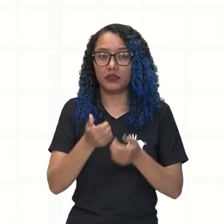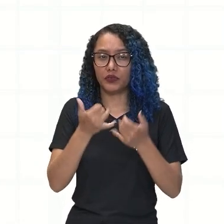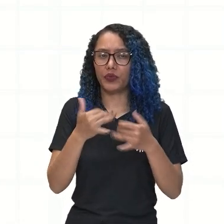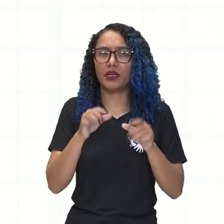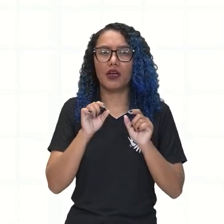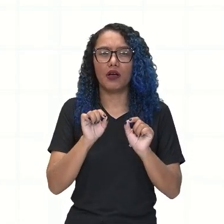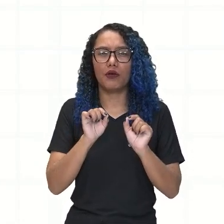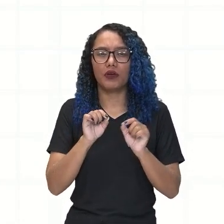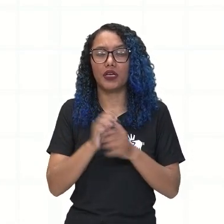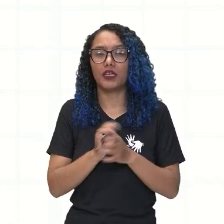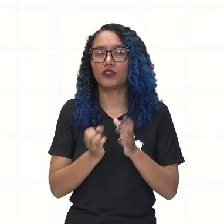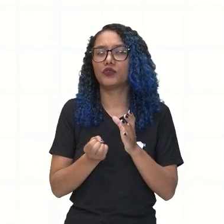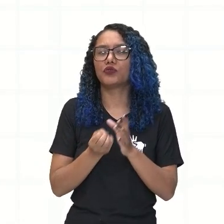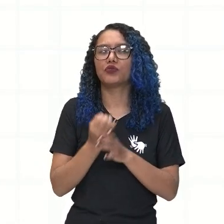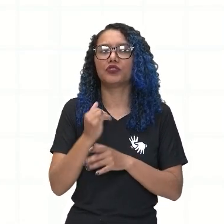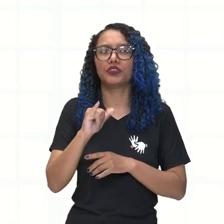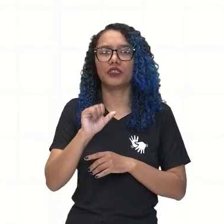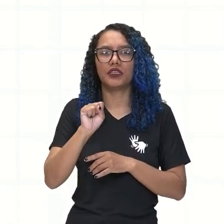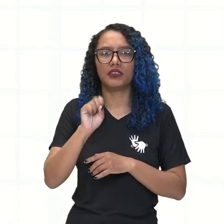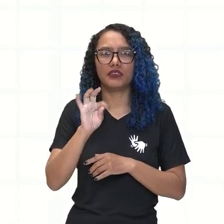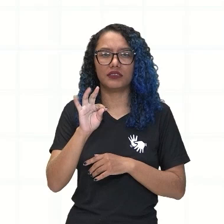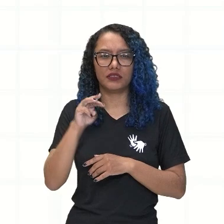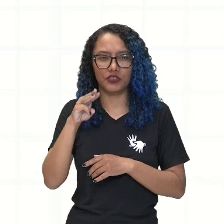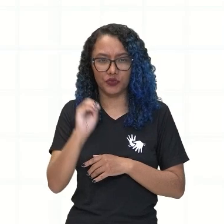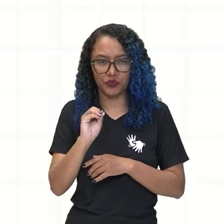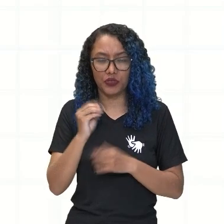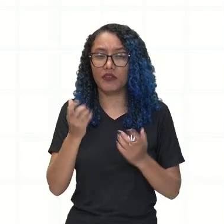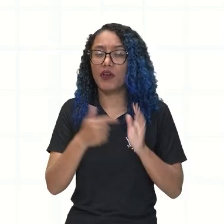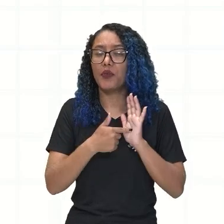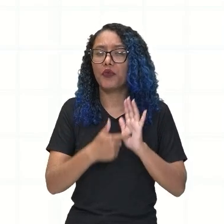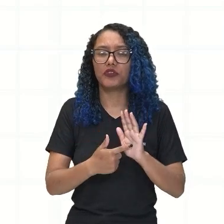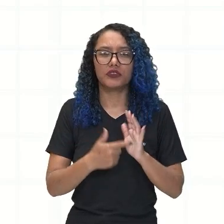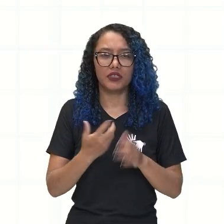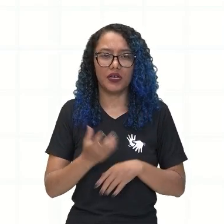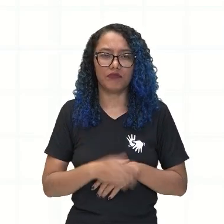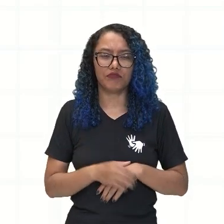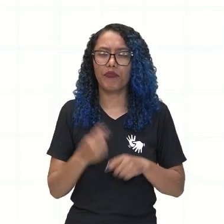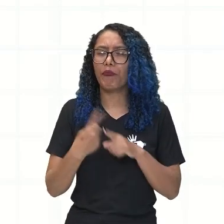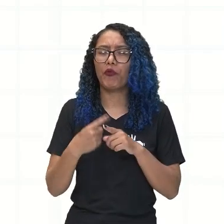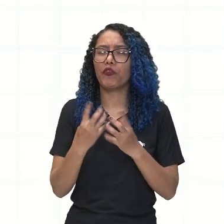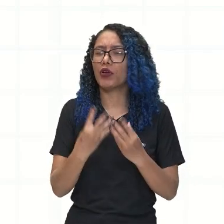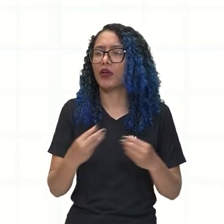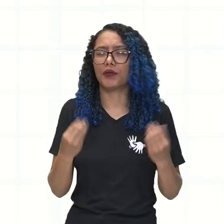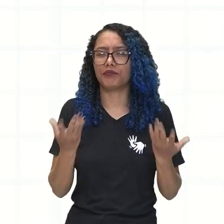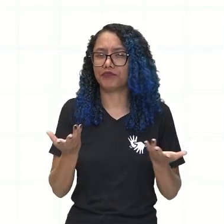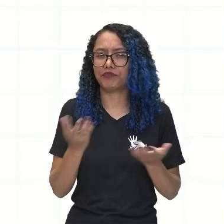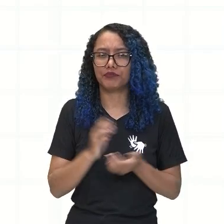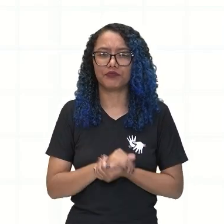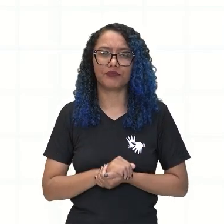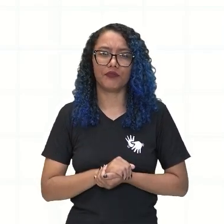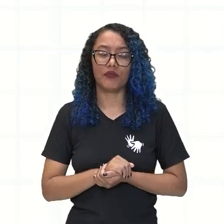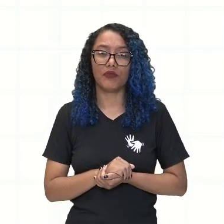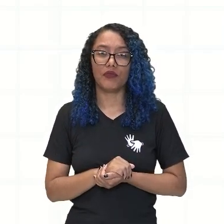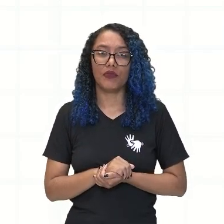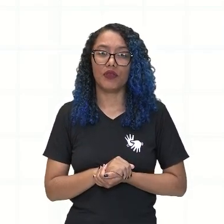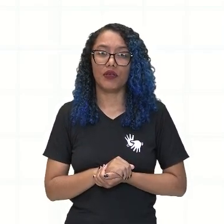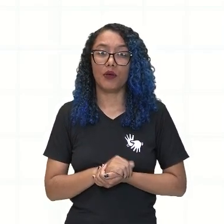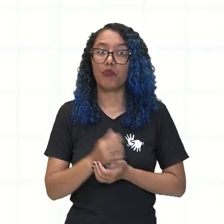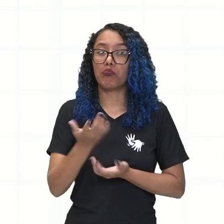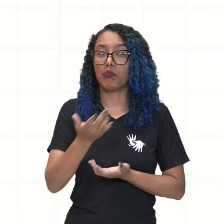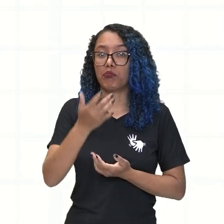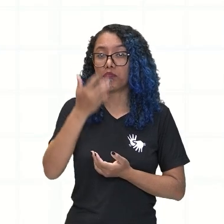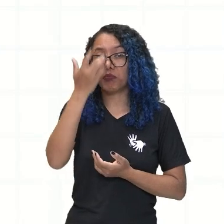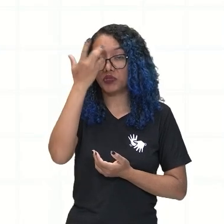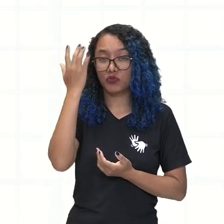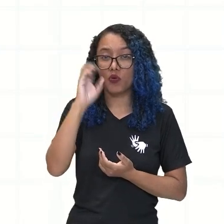Panamá, então ele vai indicar aqui por que eles foram extintos. Ou seja, alguém, né? Teorias,